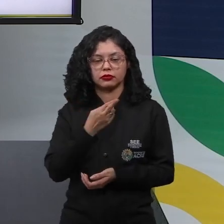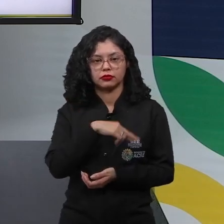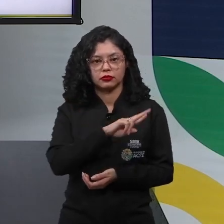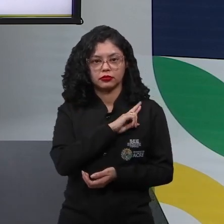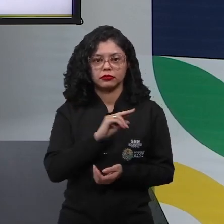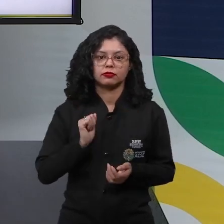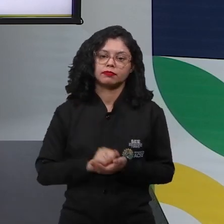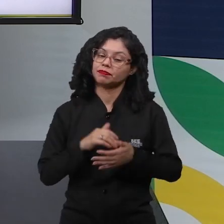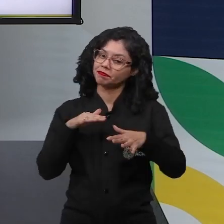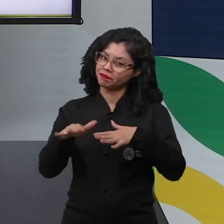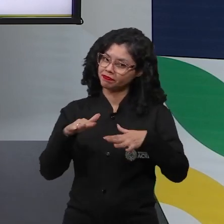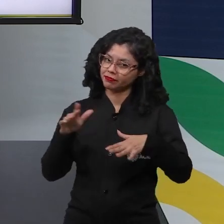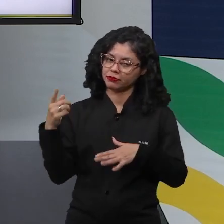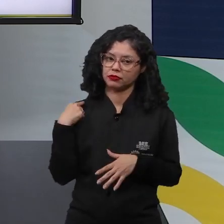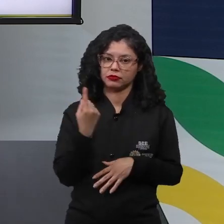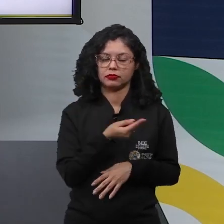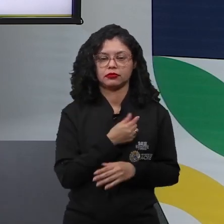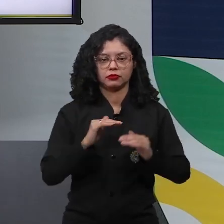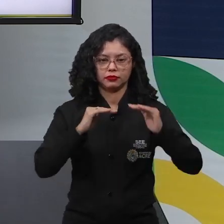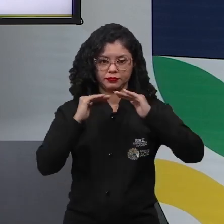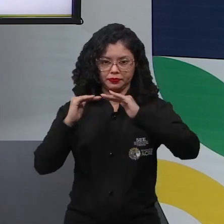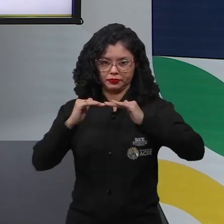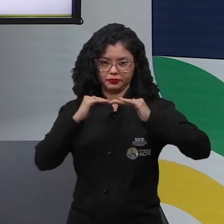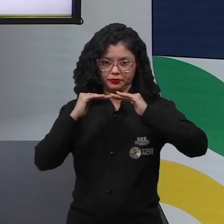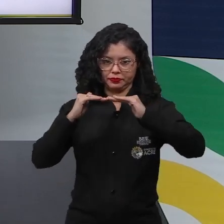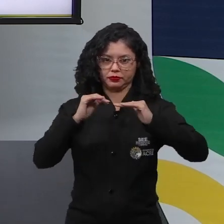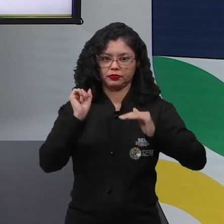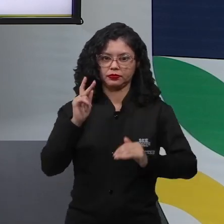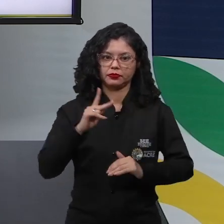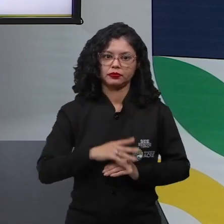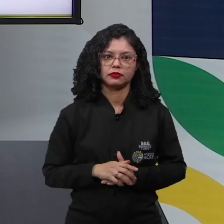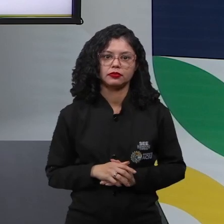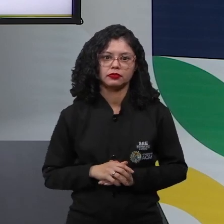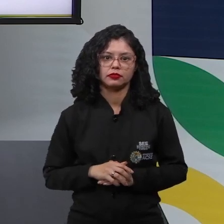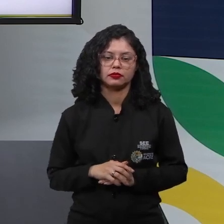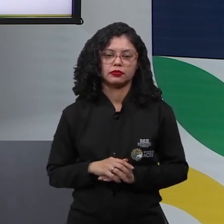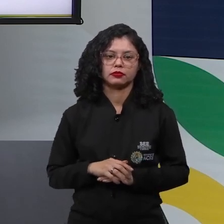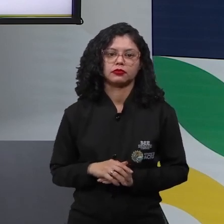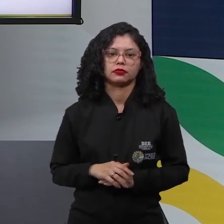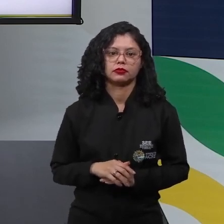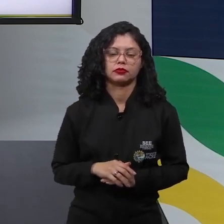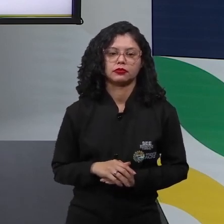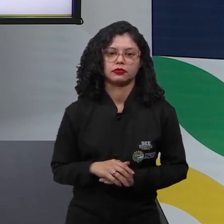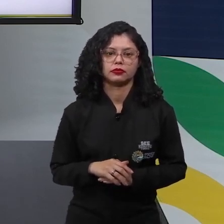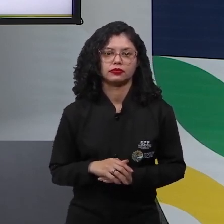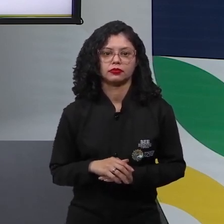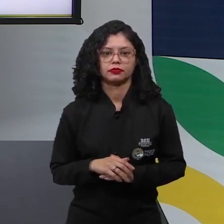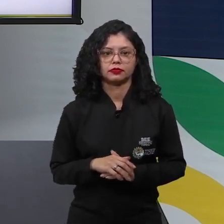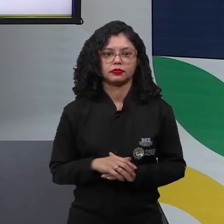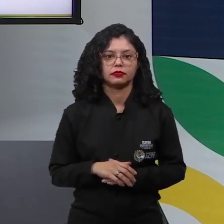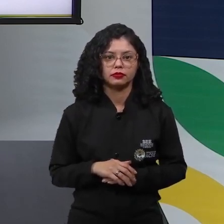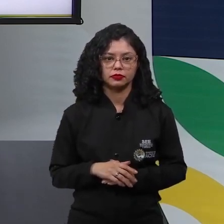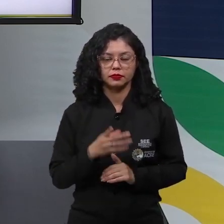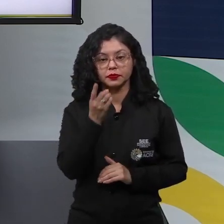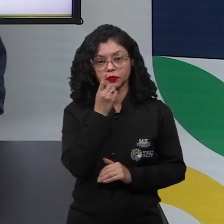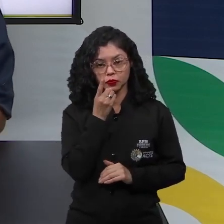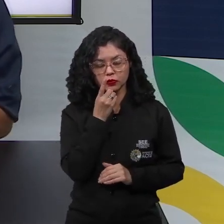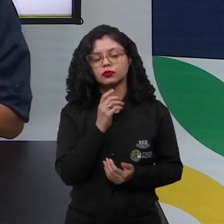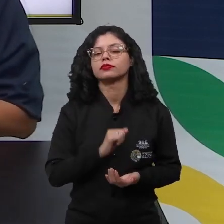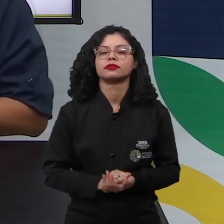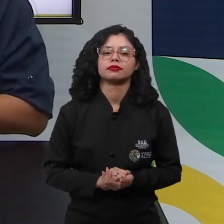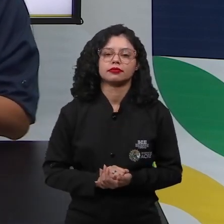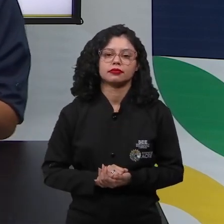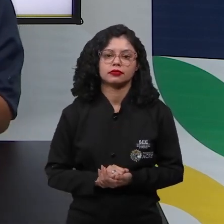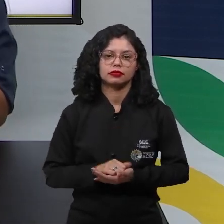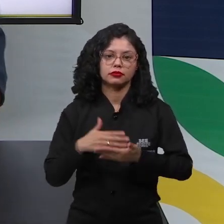nossa coordenação, pelo nosso equilíbrio, tá certo? Para a gente fazer as atividades do dia a dia, tá